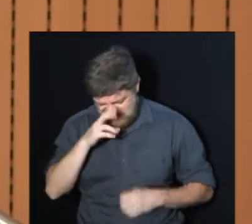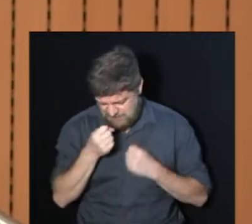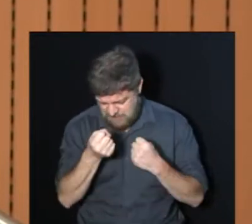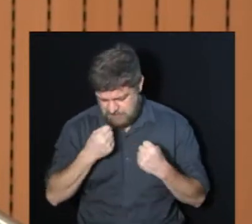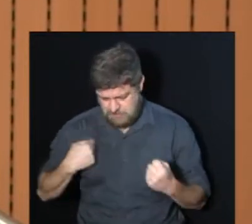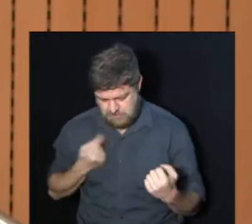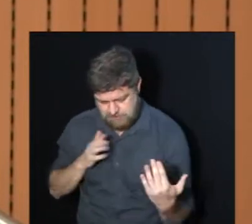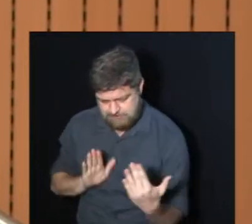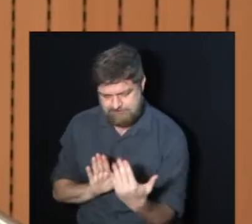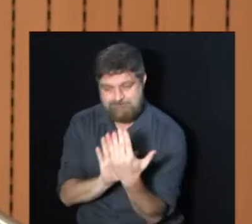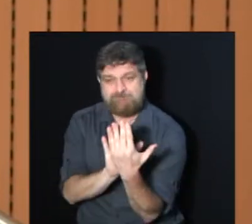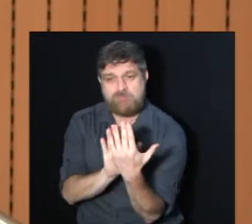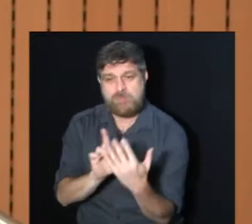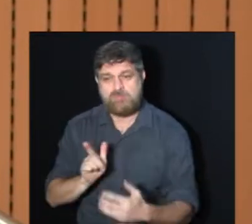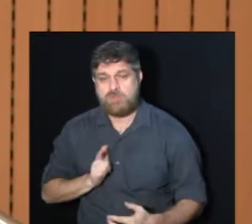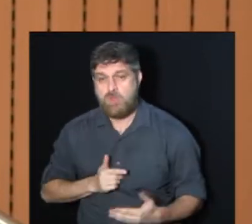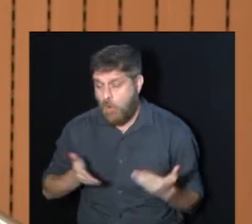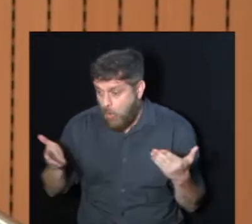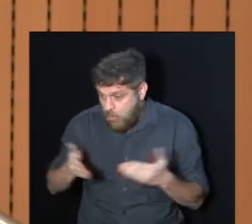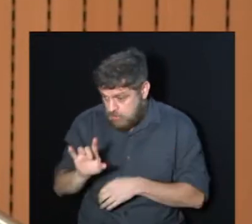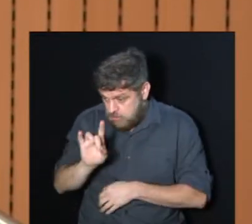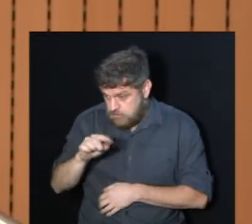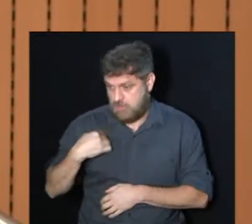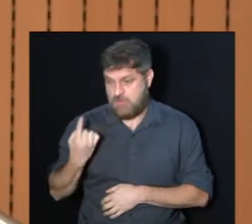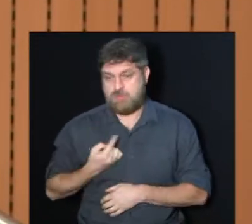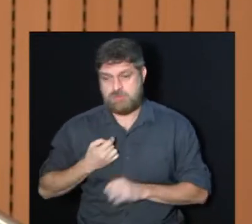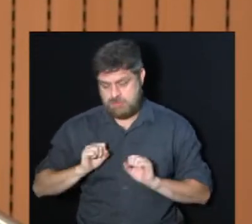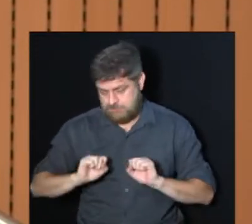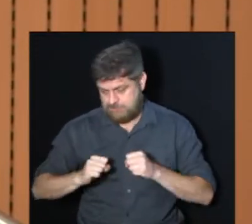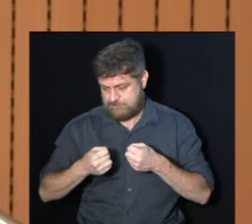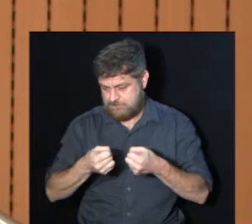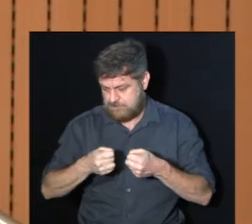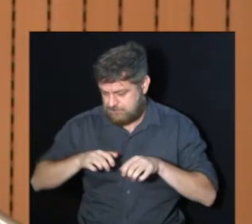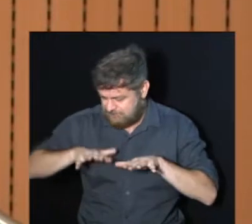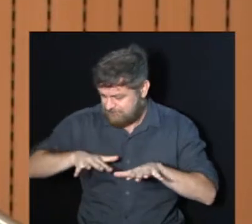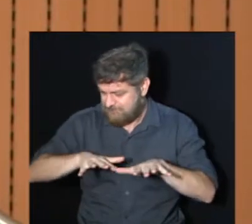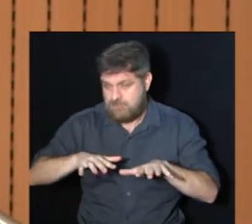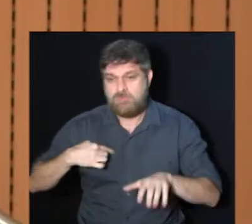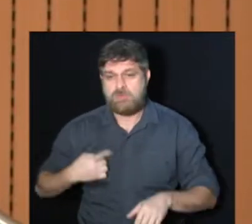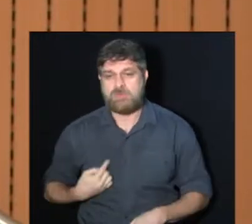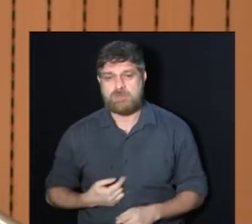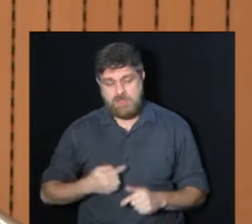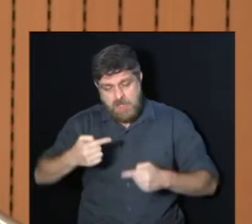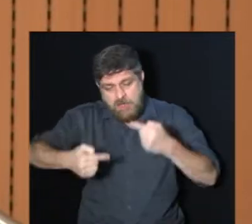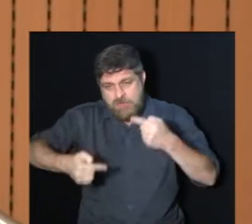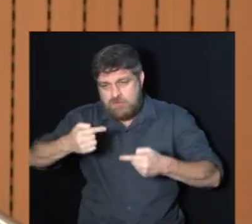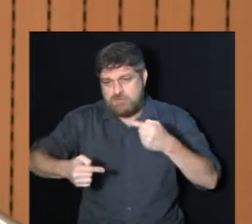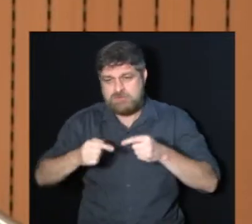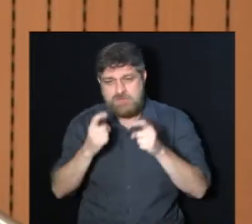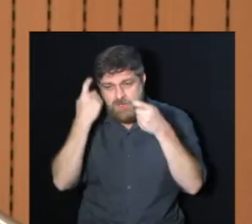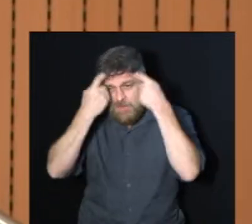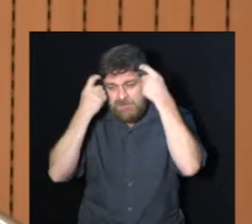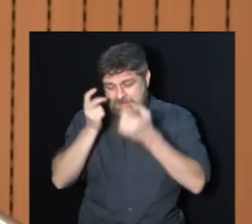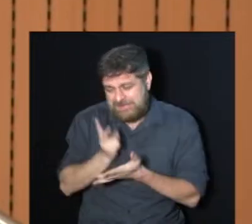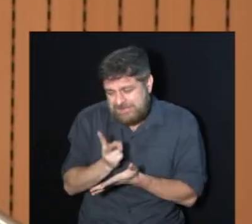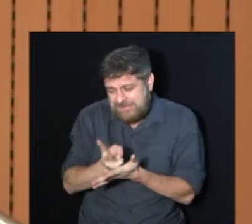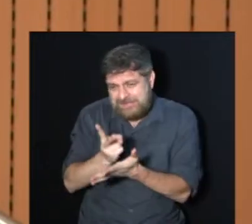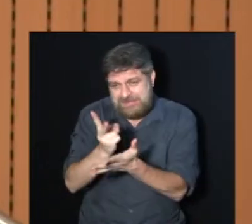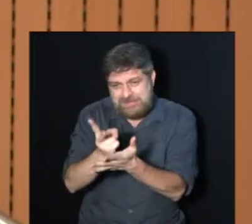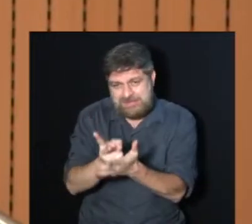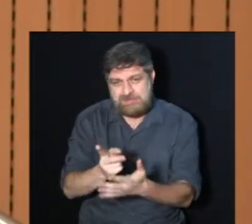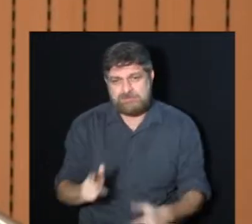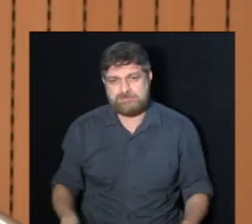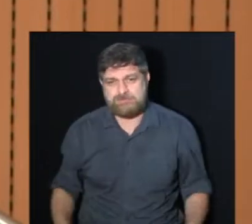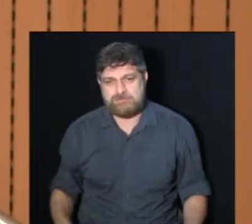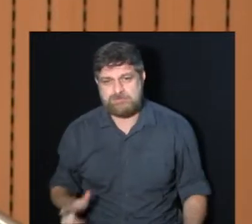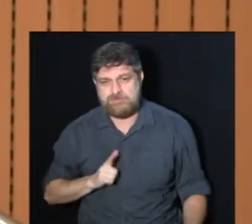estendo o convite para que não hoje estejamos mobilizados, não apenas hoje, que seja uma discussão e preocupação constante.